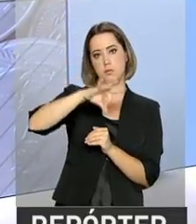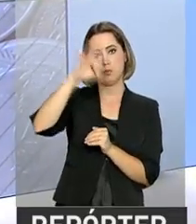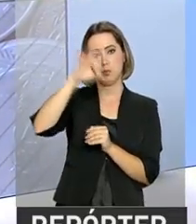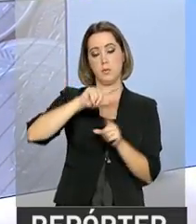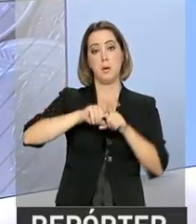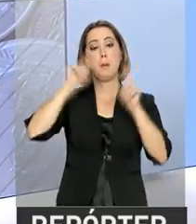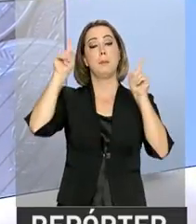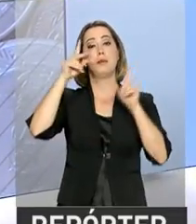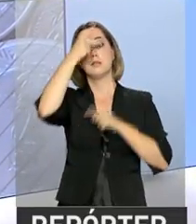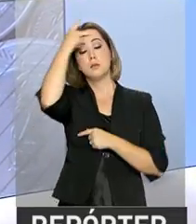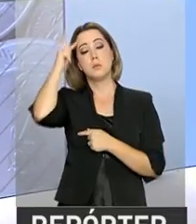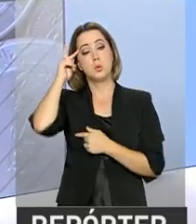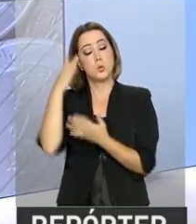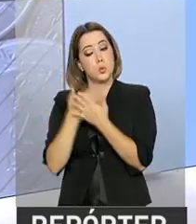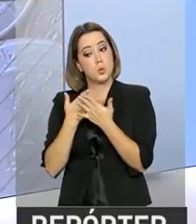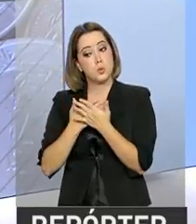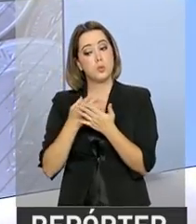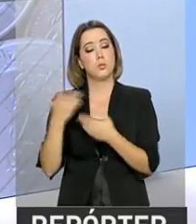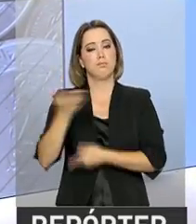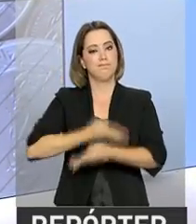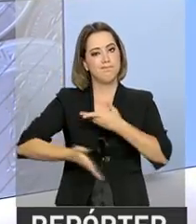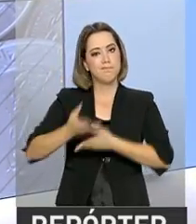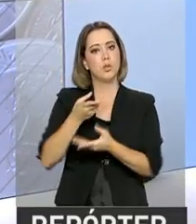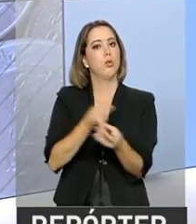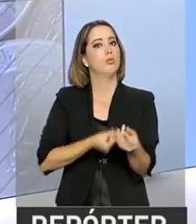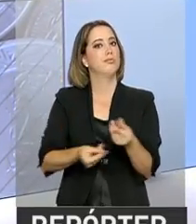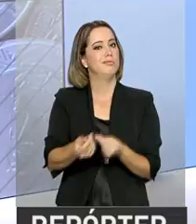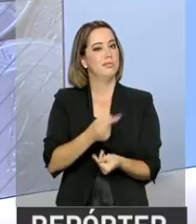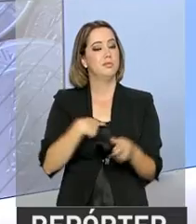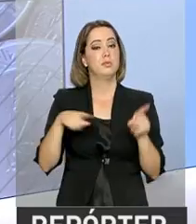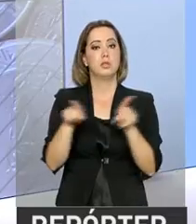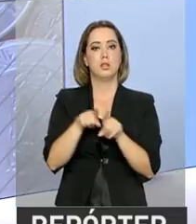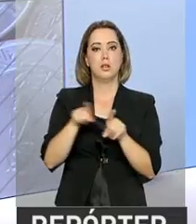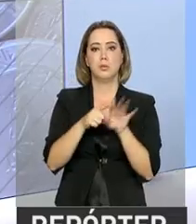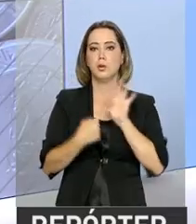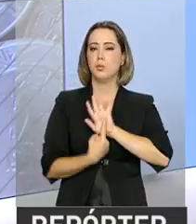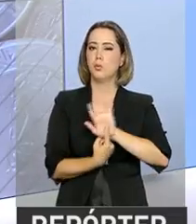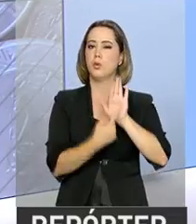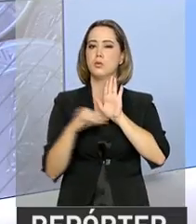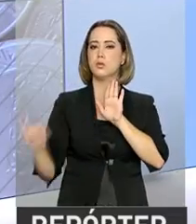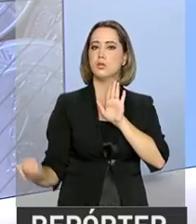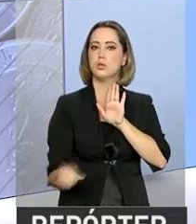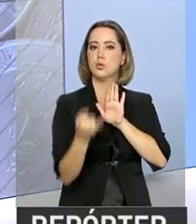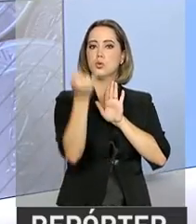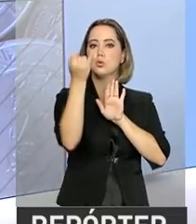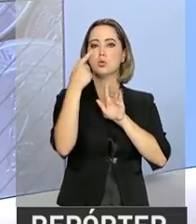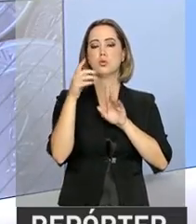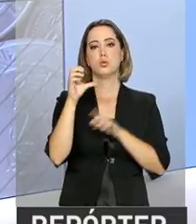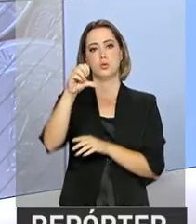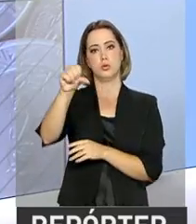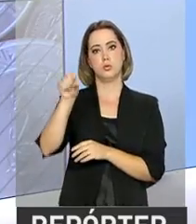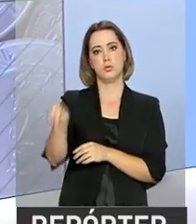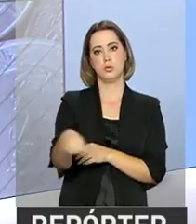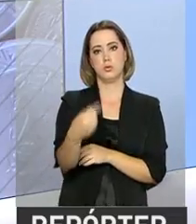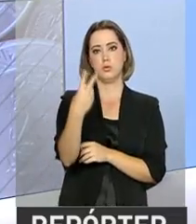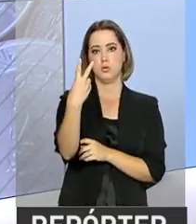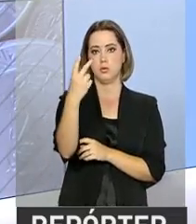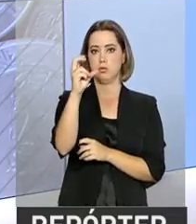os analistas do mercado financeiro ouvidos pelo banco central também aponta uma taxa de juros da Economia em